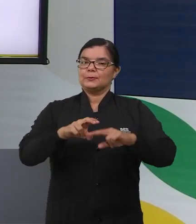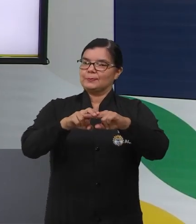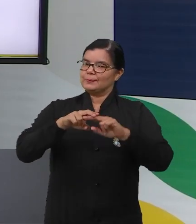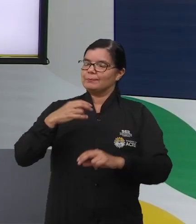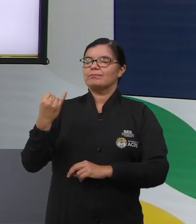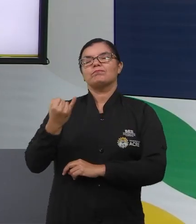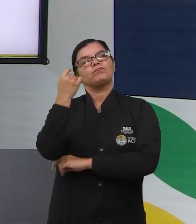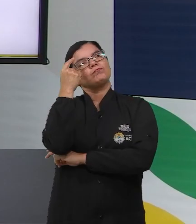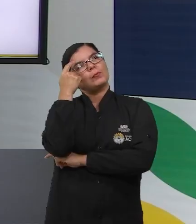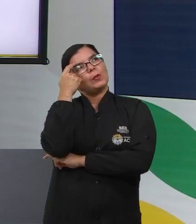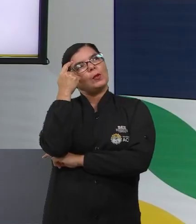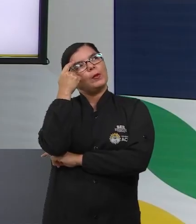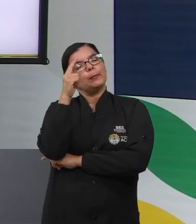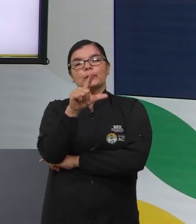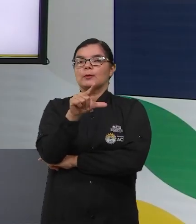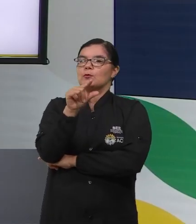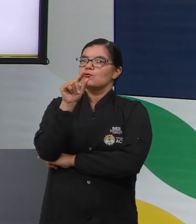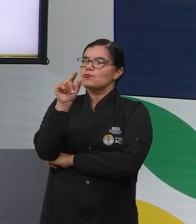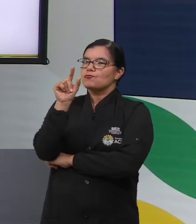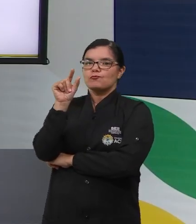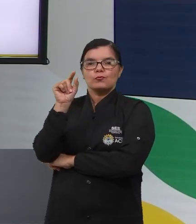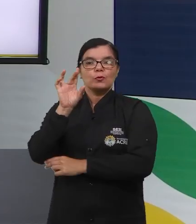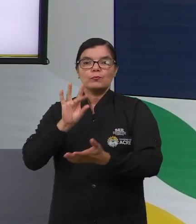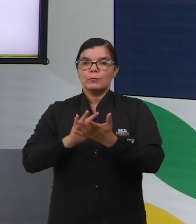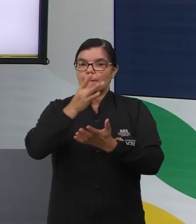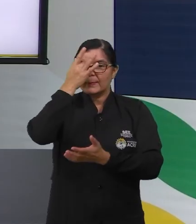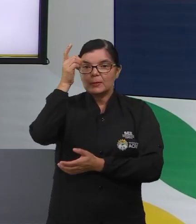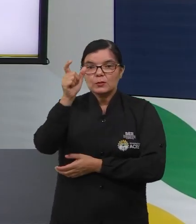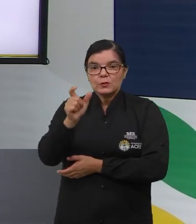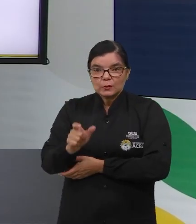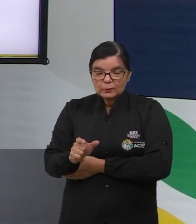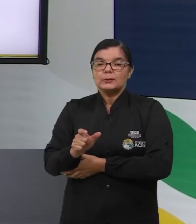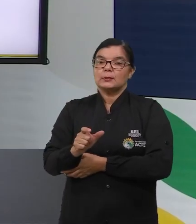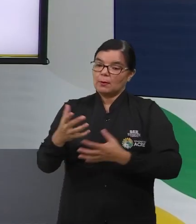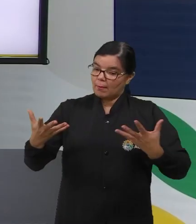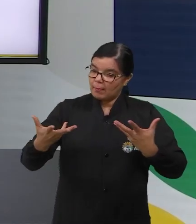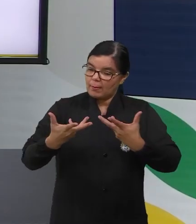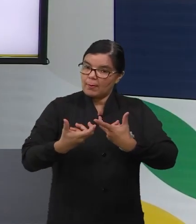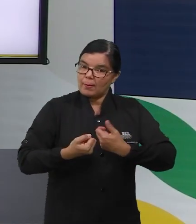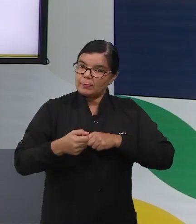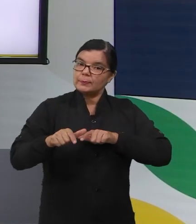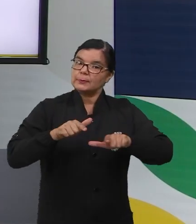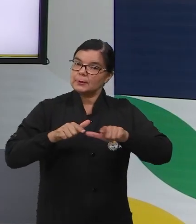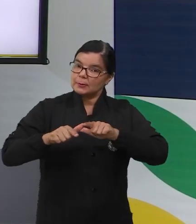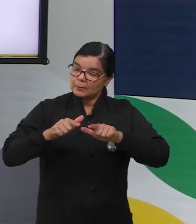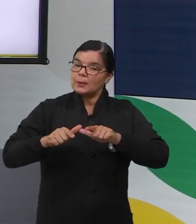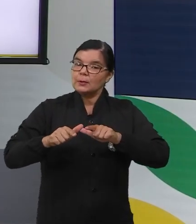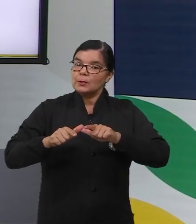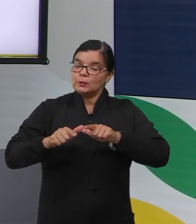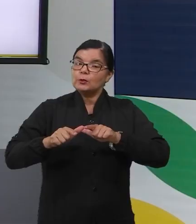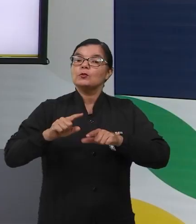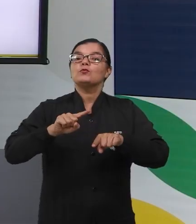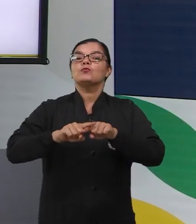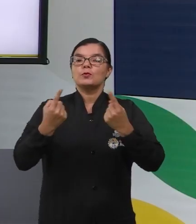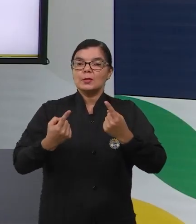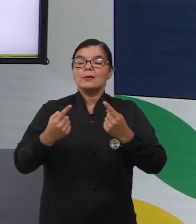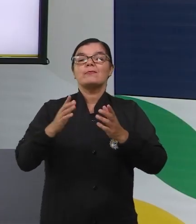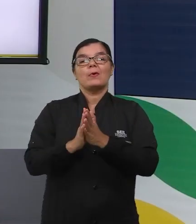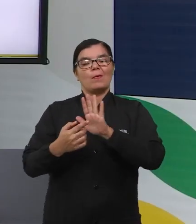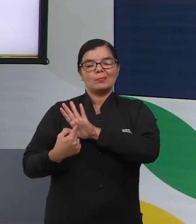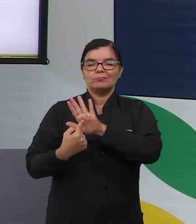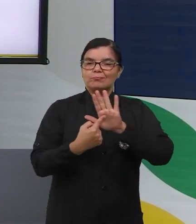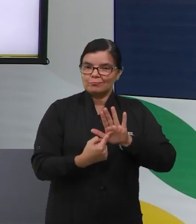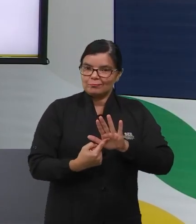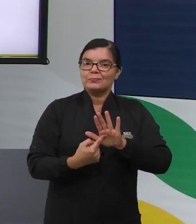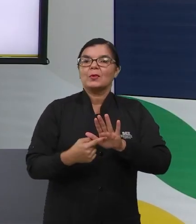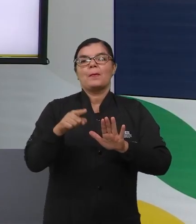importante pensar, escolher realmente pessoas aptas para o trabalho legislativo, porque são essas pessoas que vão representar, mas